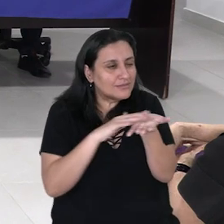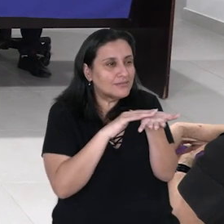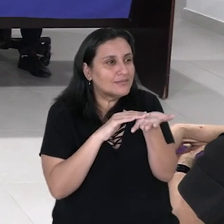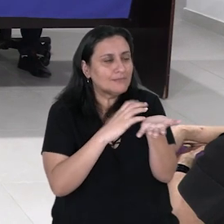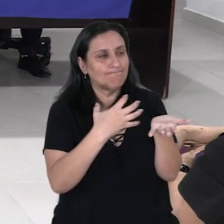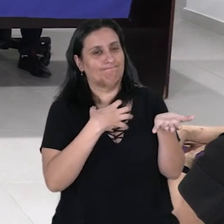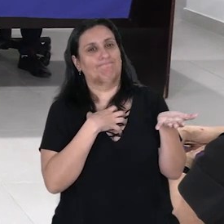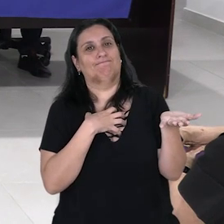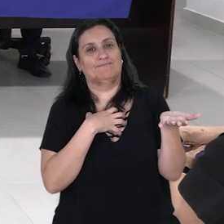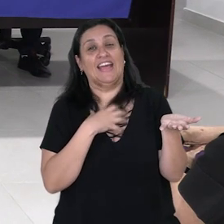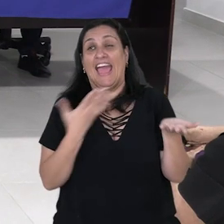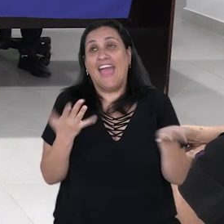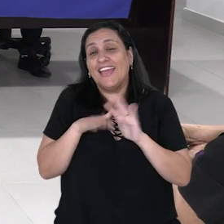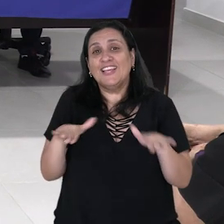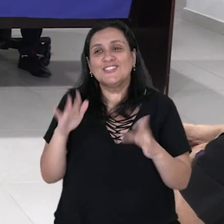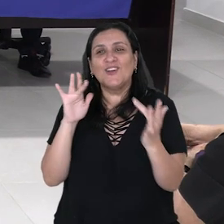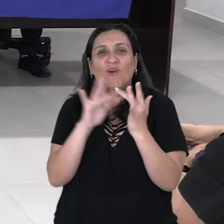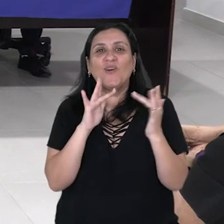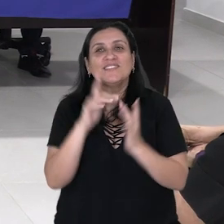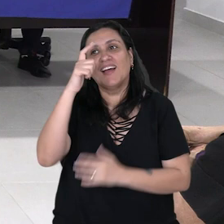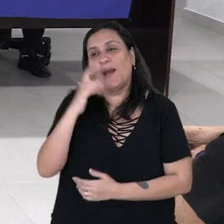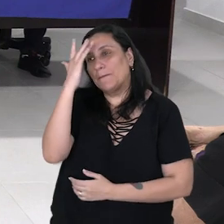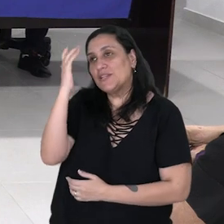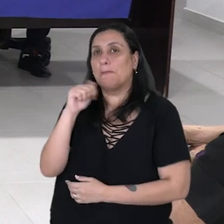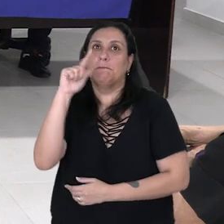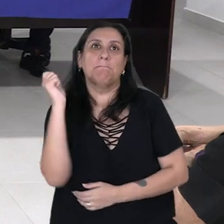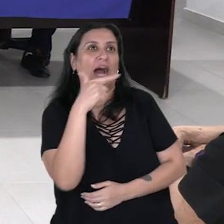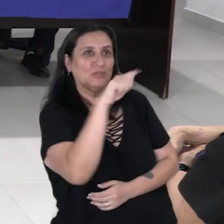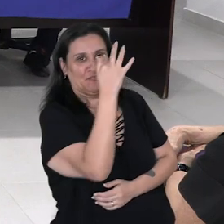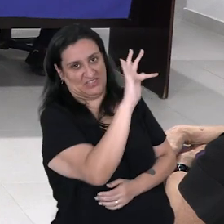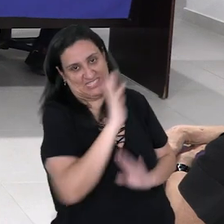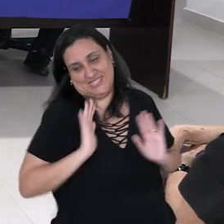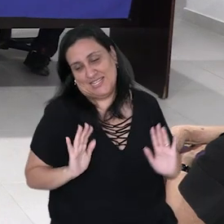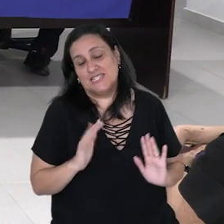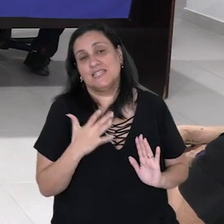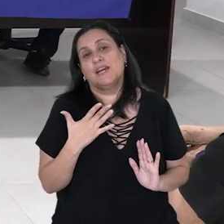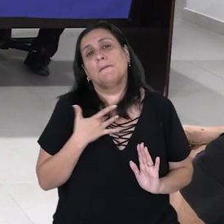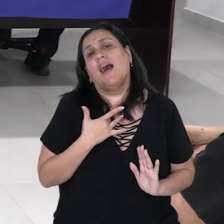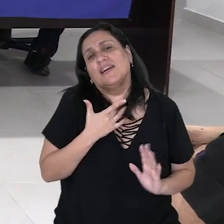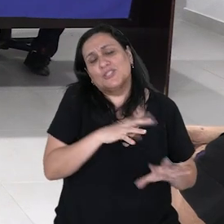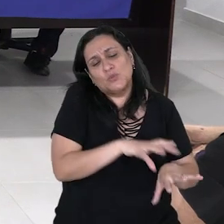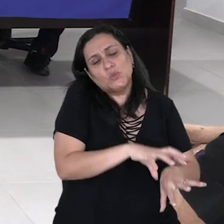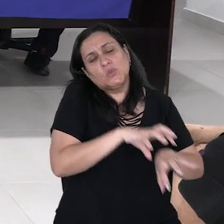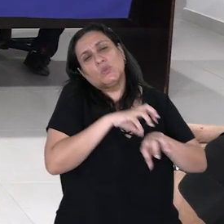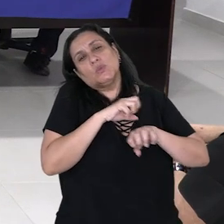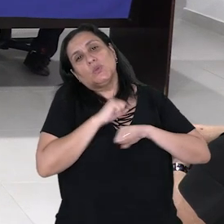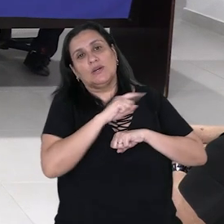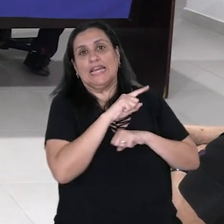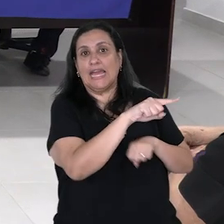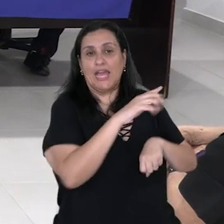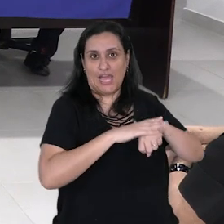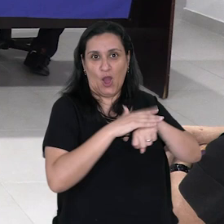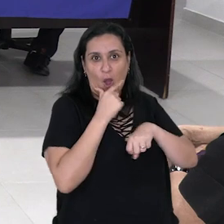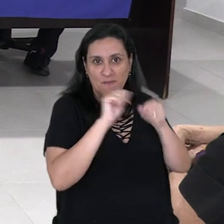assim, lidar com pessoas, para mim, foi mais fácil do que lidar com física. E é impossível não se contagiar com o